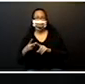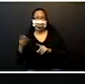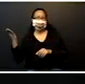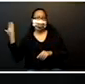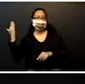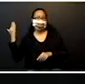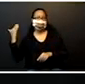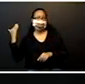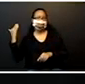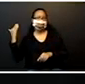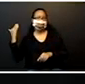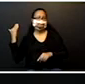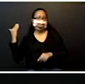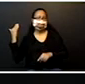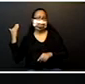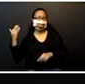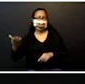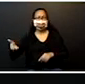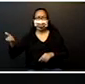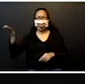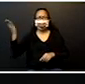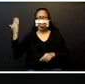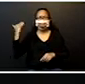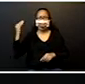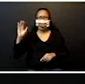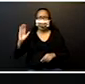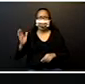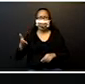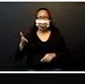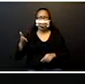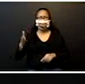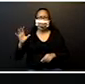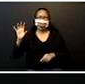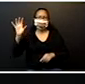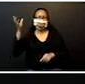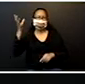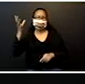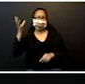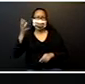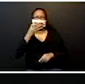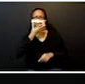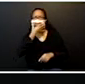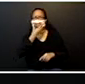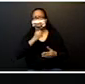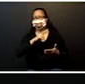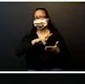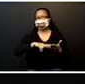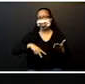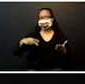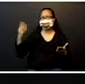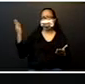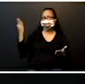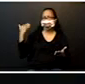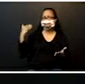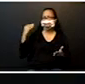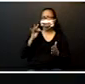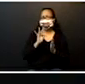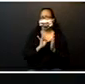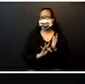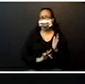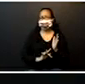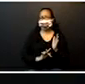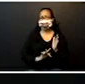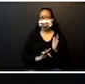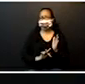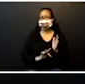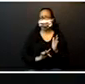pretérito, já aconteceu. O menino leu bem o texto. Então, ele leu. Ele está